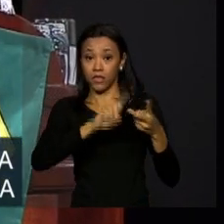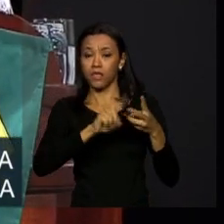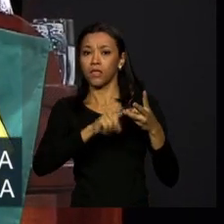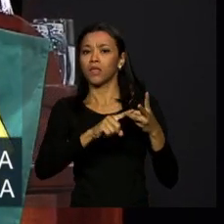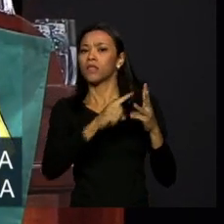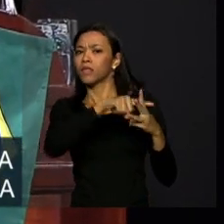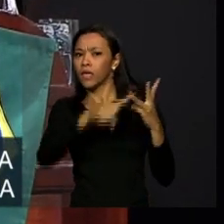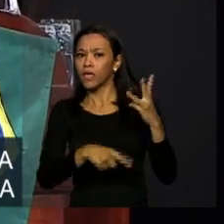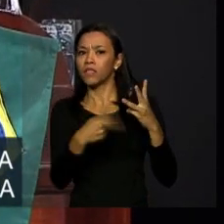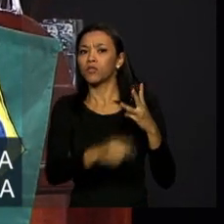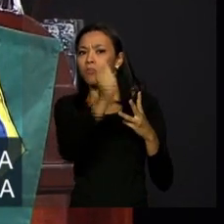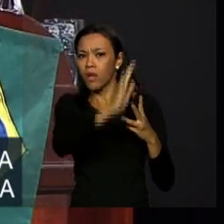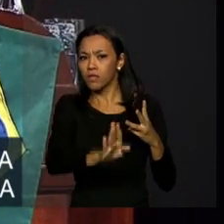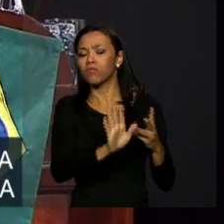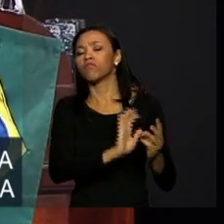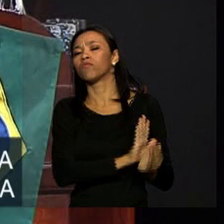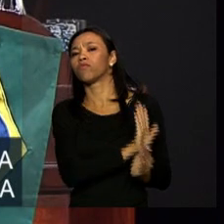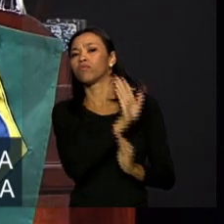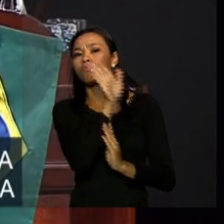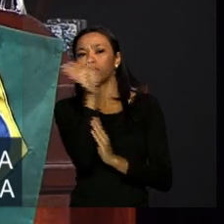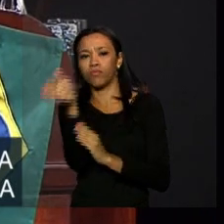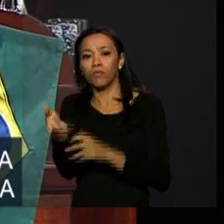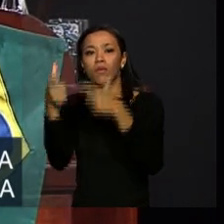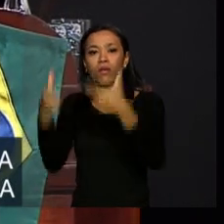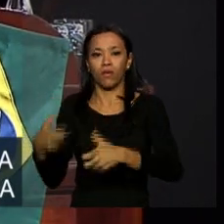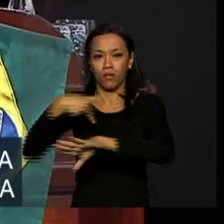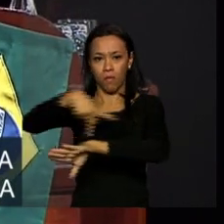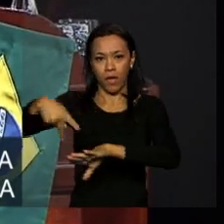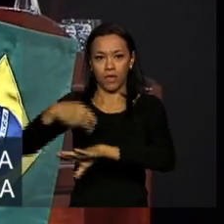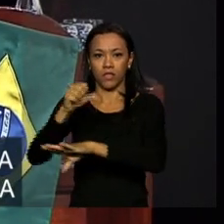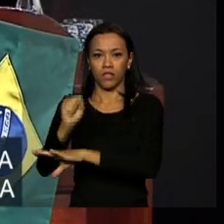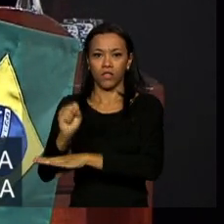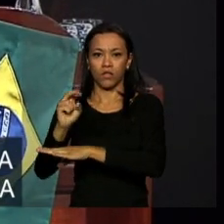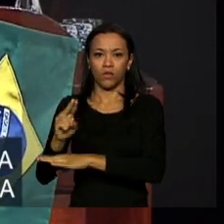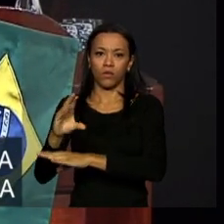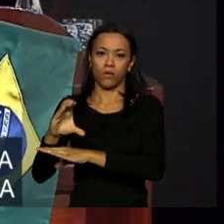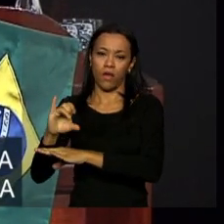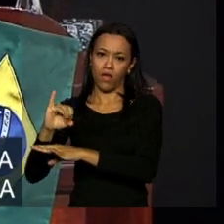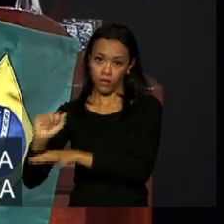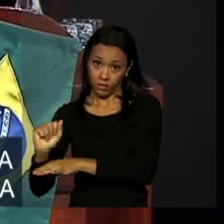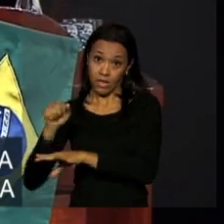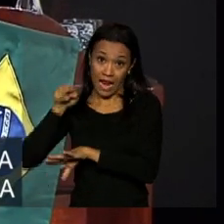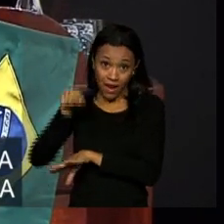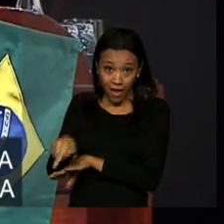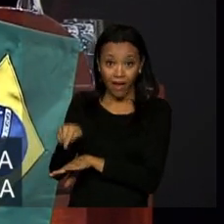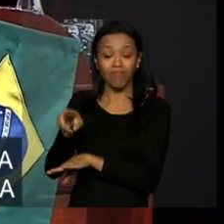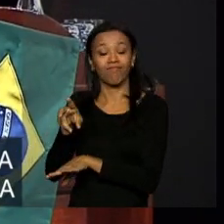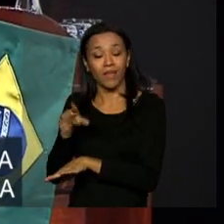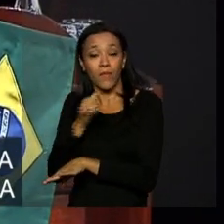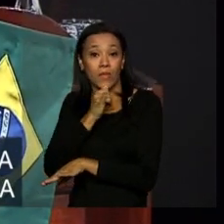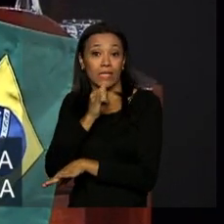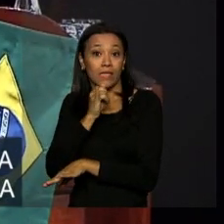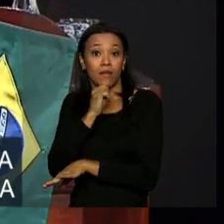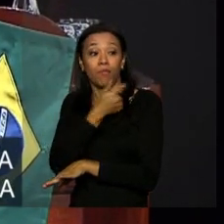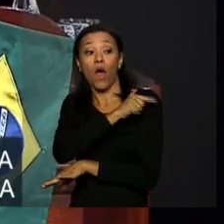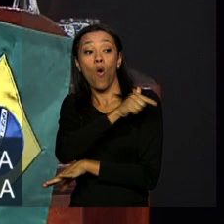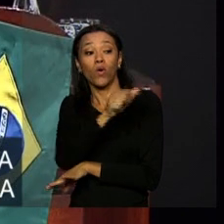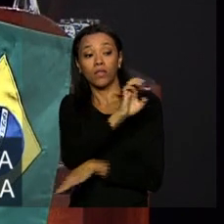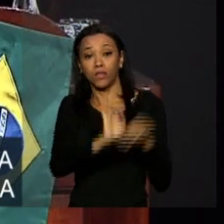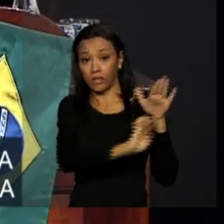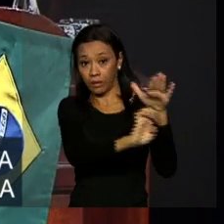Dudalina estão presentes na Suécia queremos que siram exemplo para outras